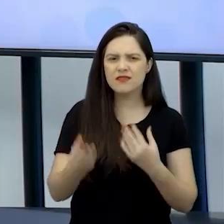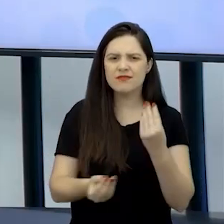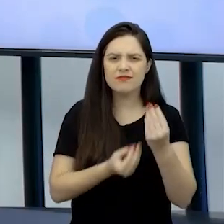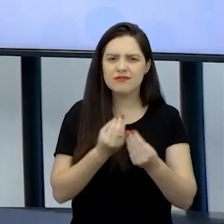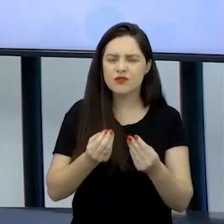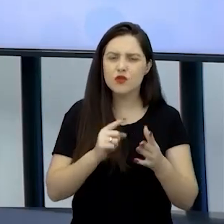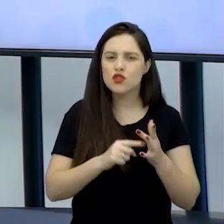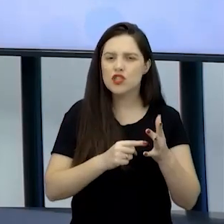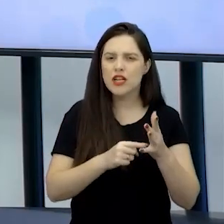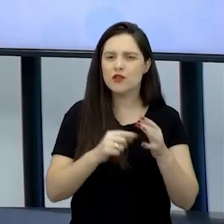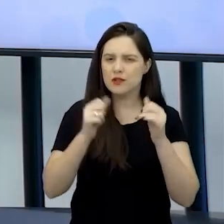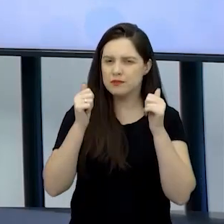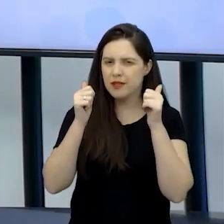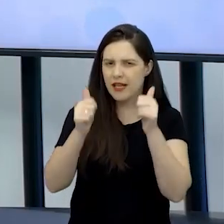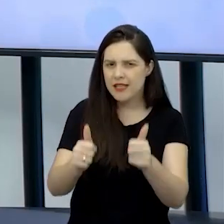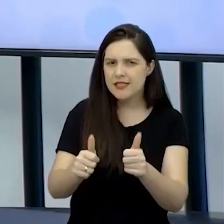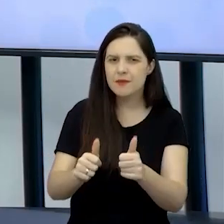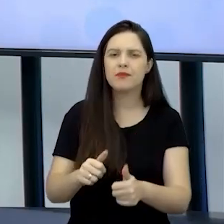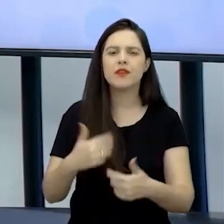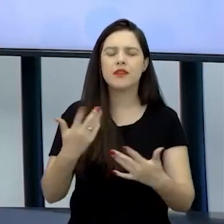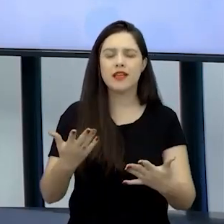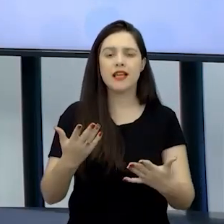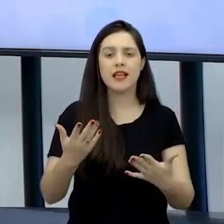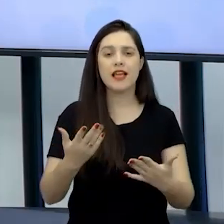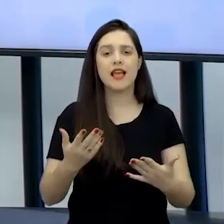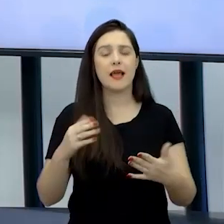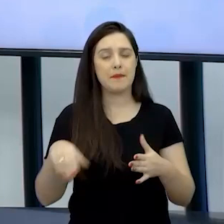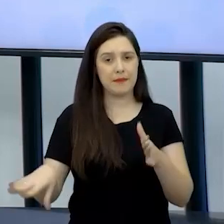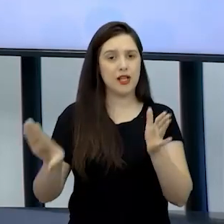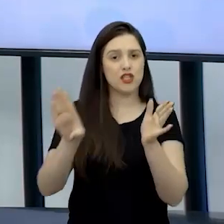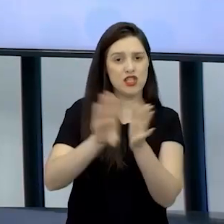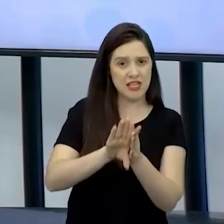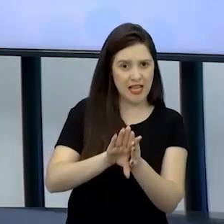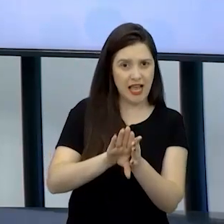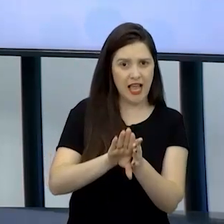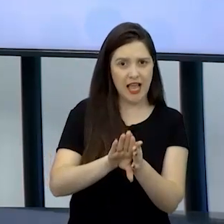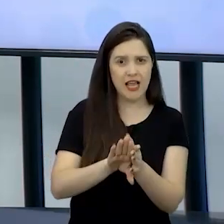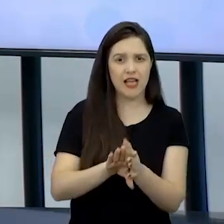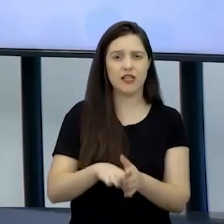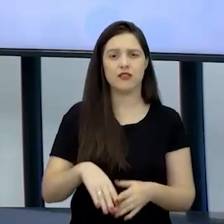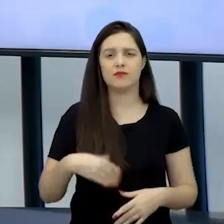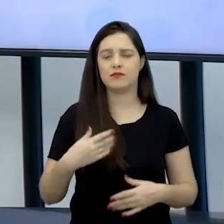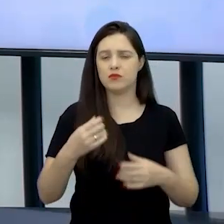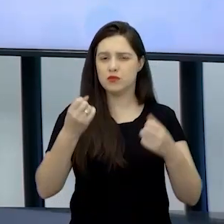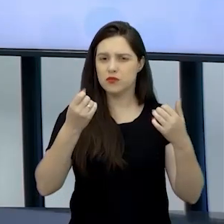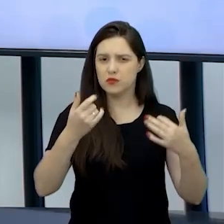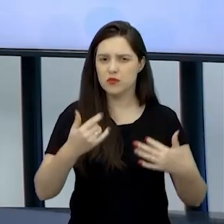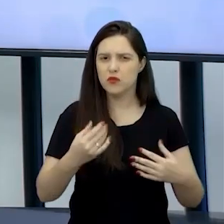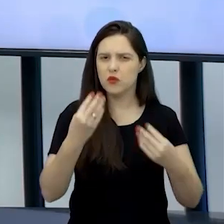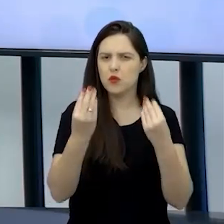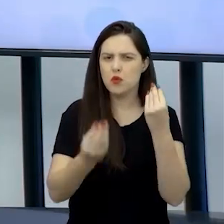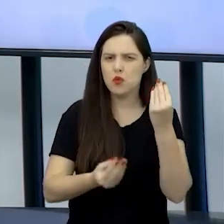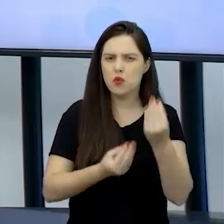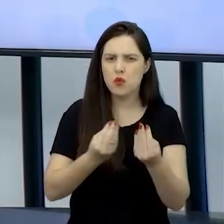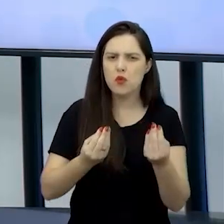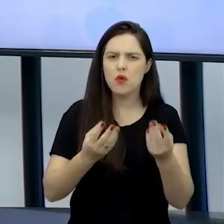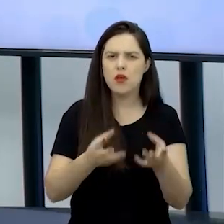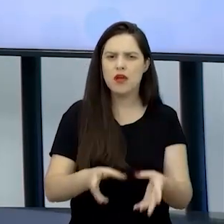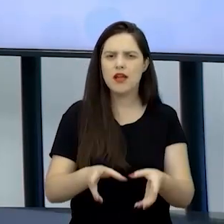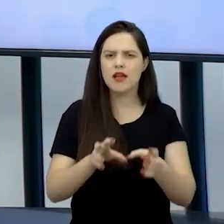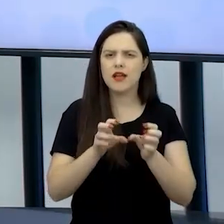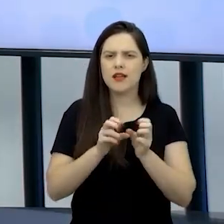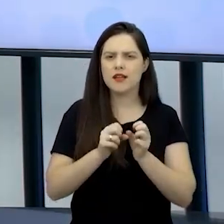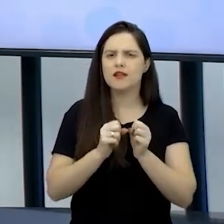geradores eletromagnéticos? Então, para chegar na explicação, vamos falar um pouquinho primeiro lá